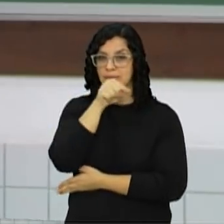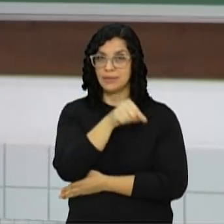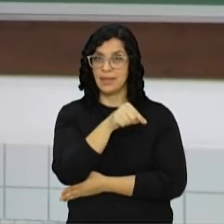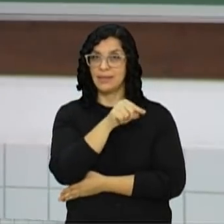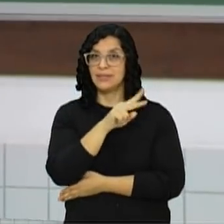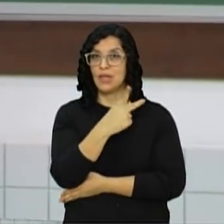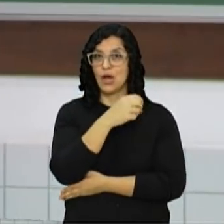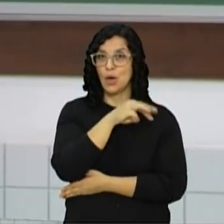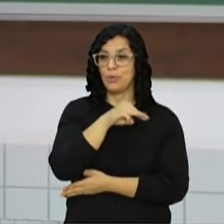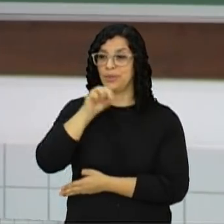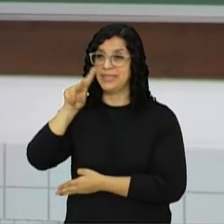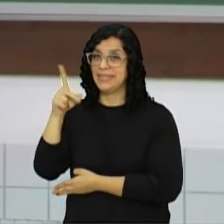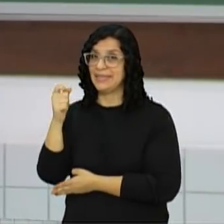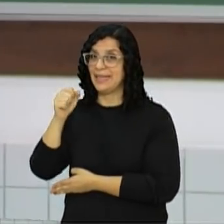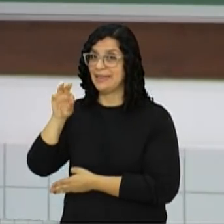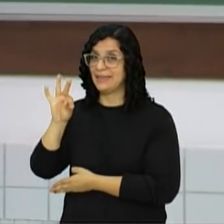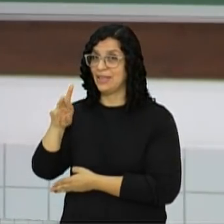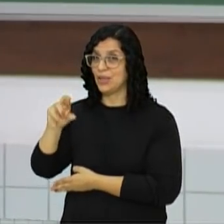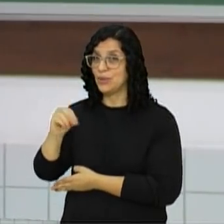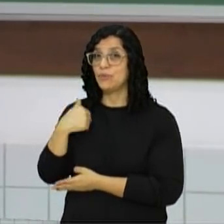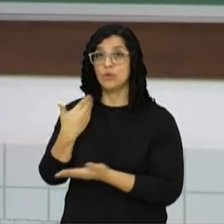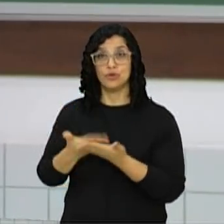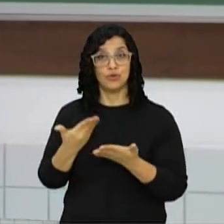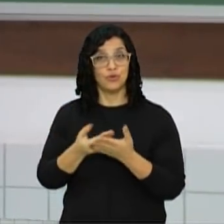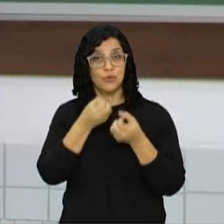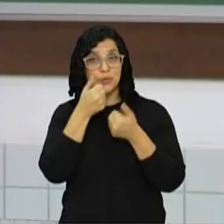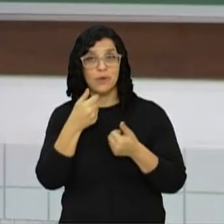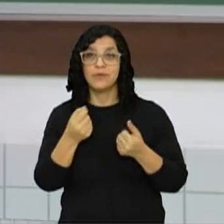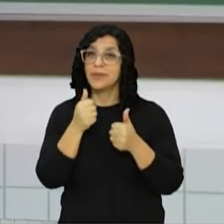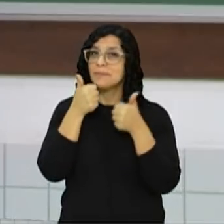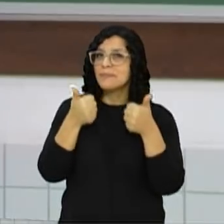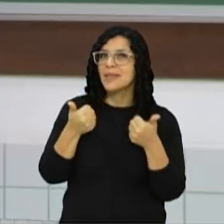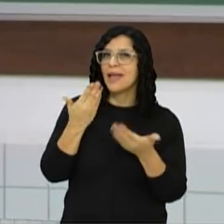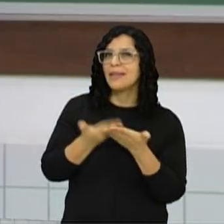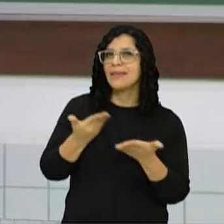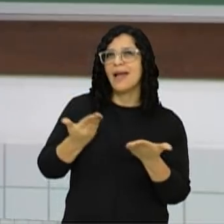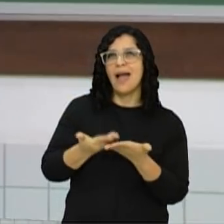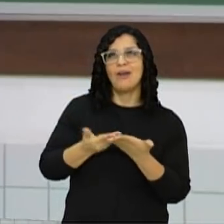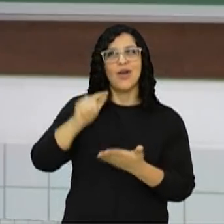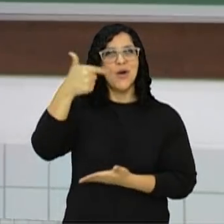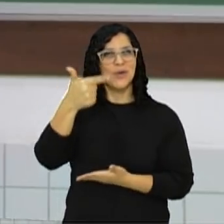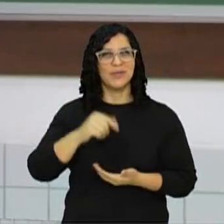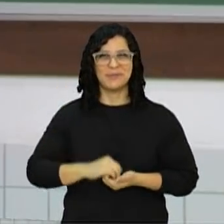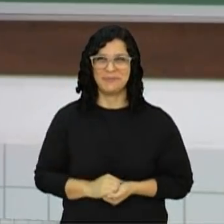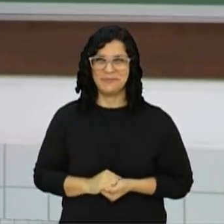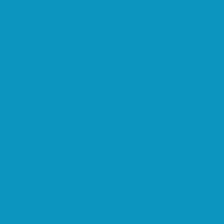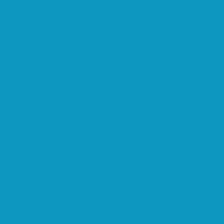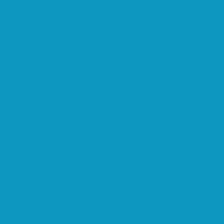mistura homogênea e heterogênea. Bons estudos, fiquem bem e até o próximo Aula Paraná.